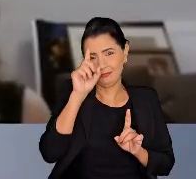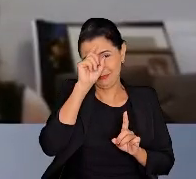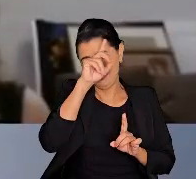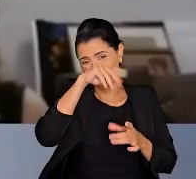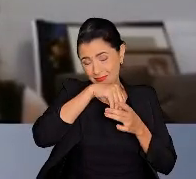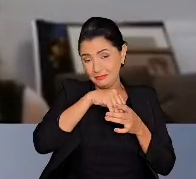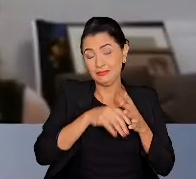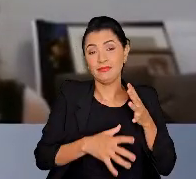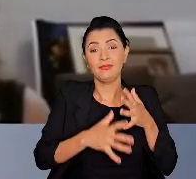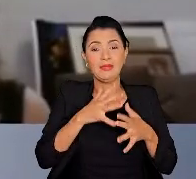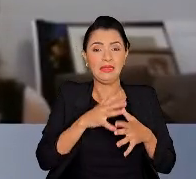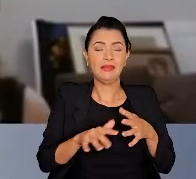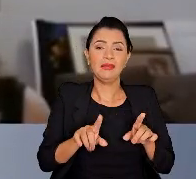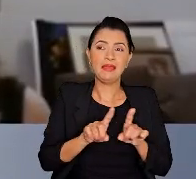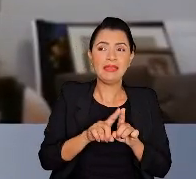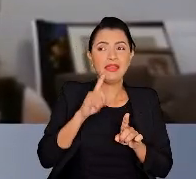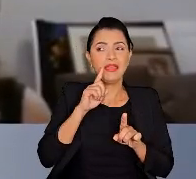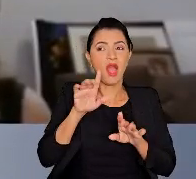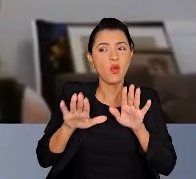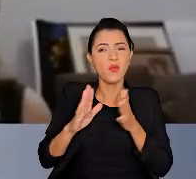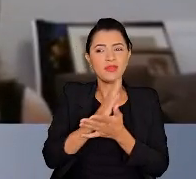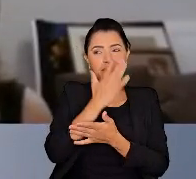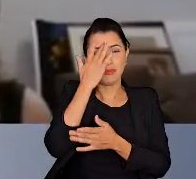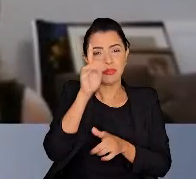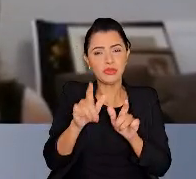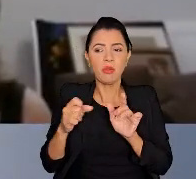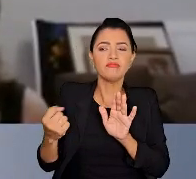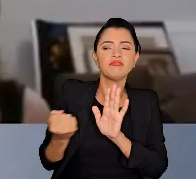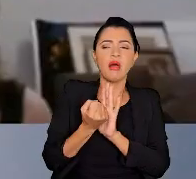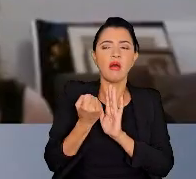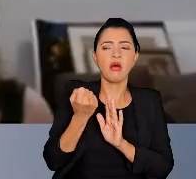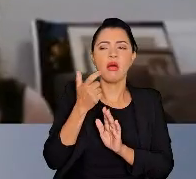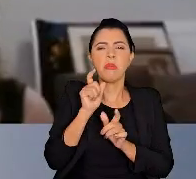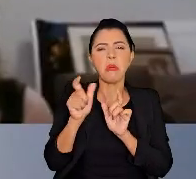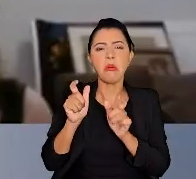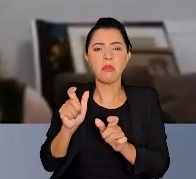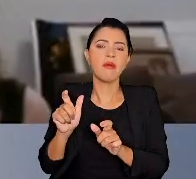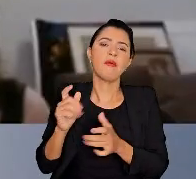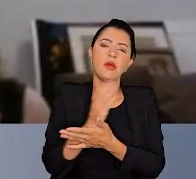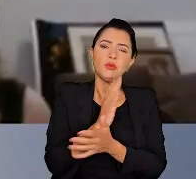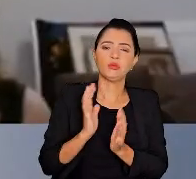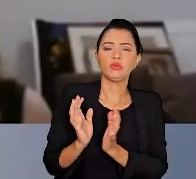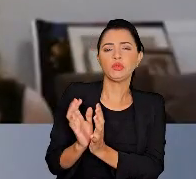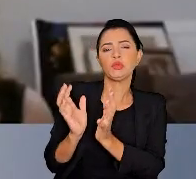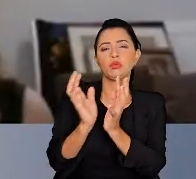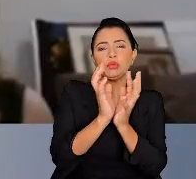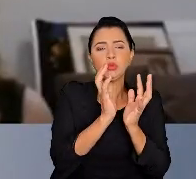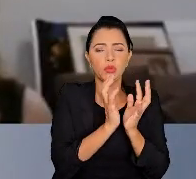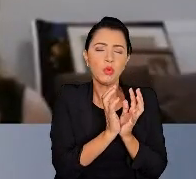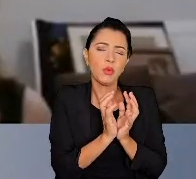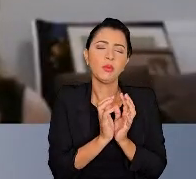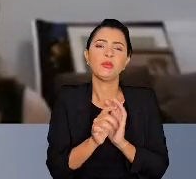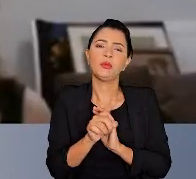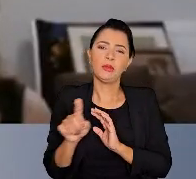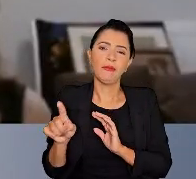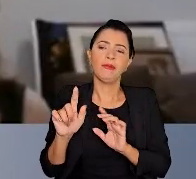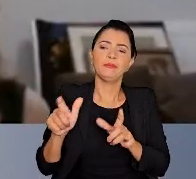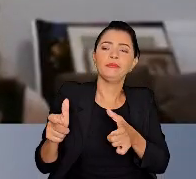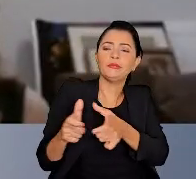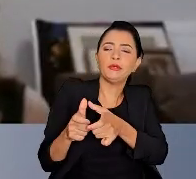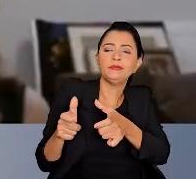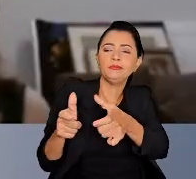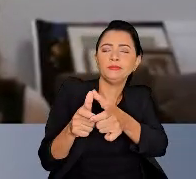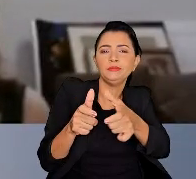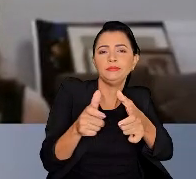modo, taxam algumas pessoas, alguns grupos, como sendo minorias